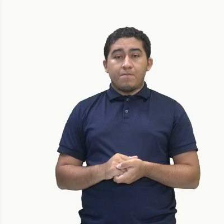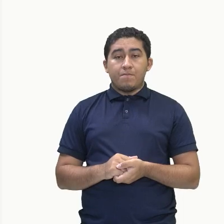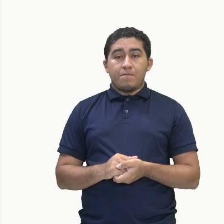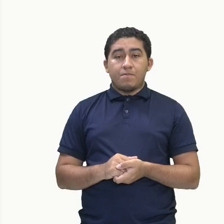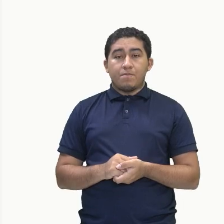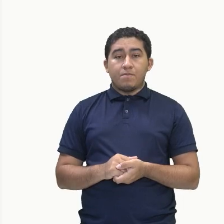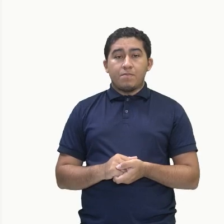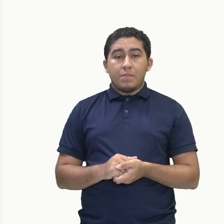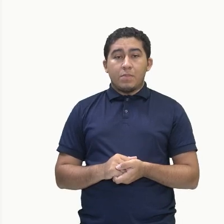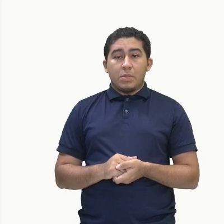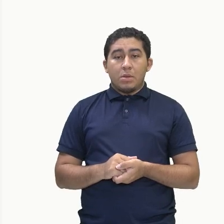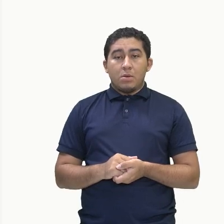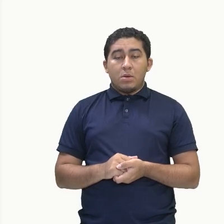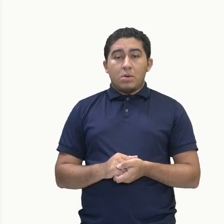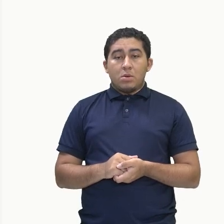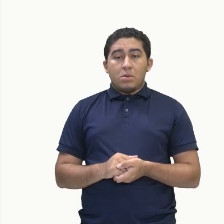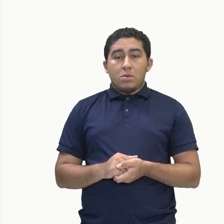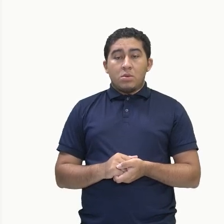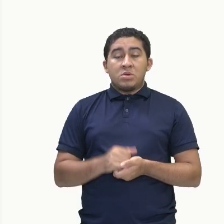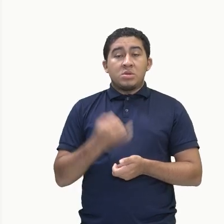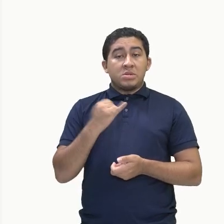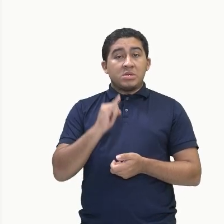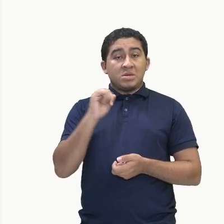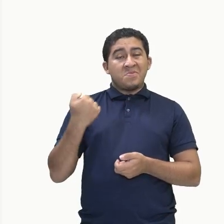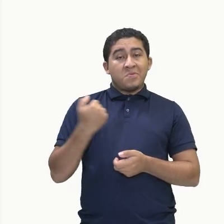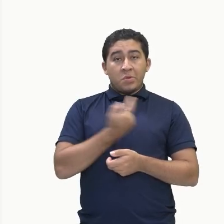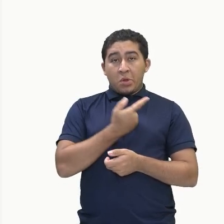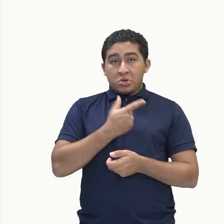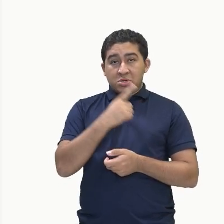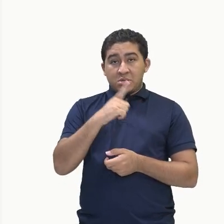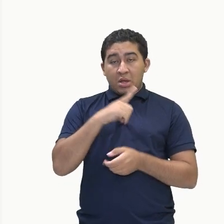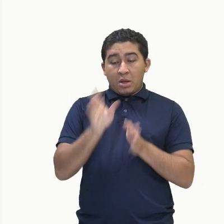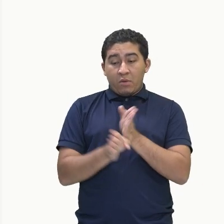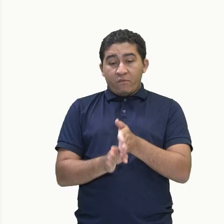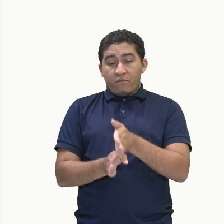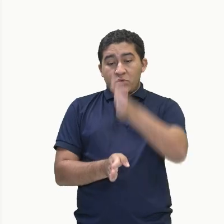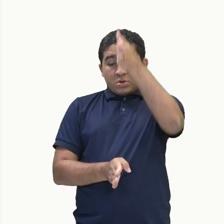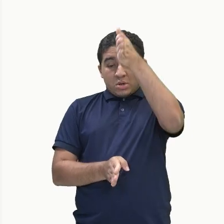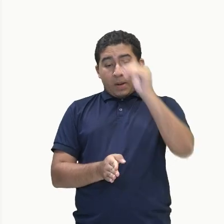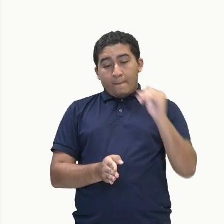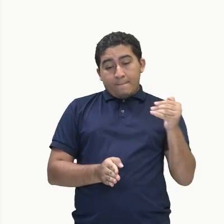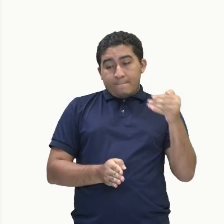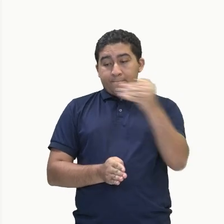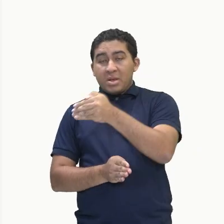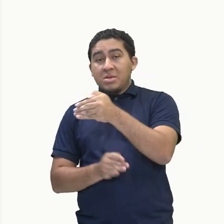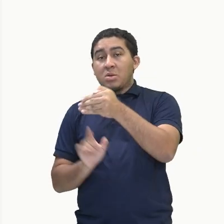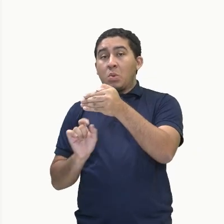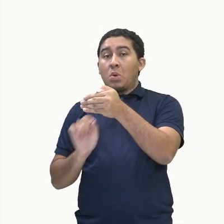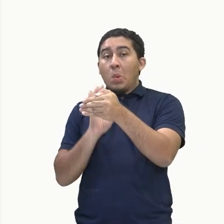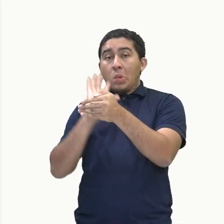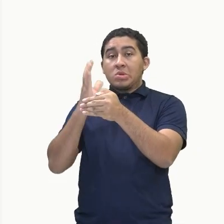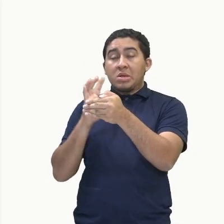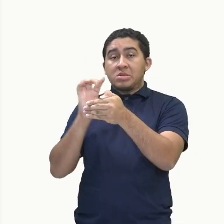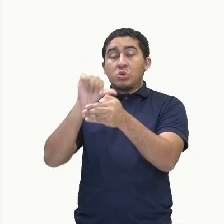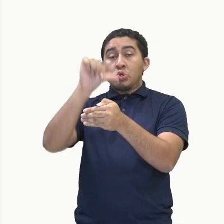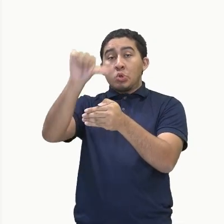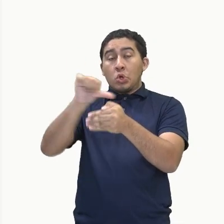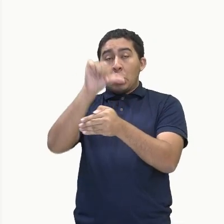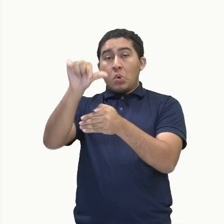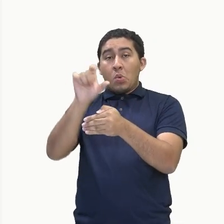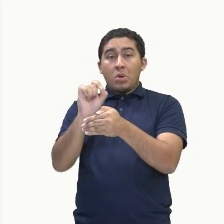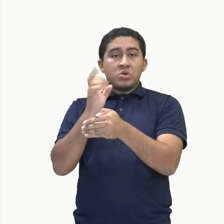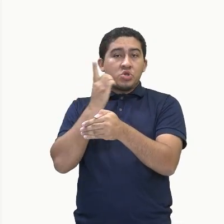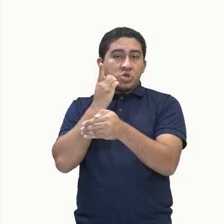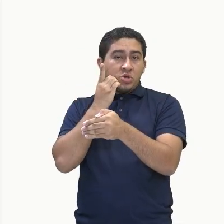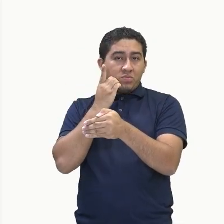ultrapassa, né, esse antimeridiano de 180 graus, o que que vai acontecer? Nós temos aí a